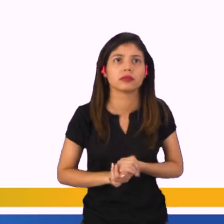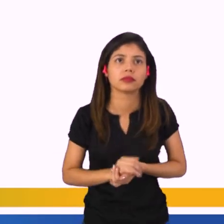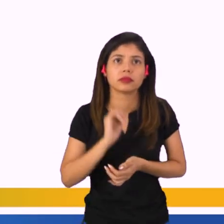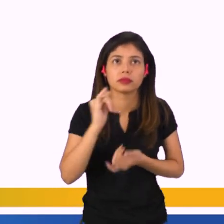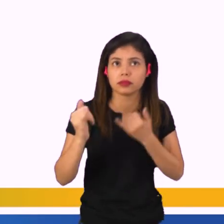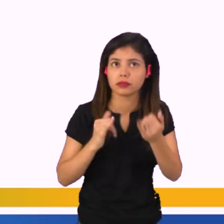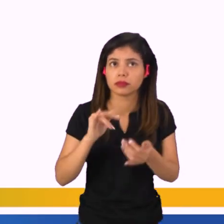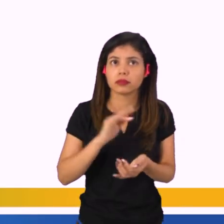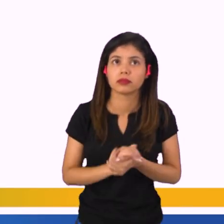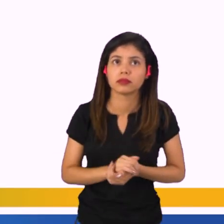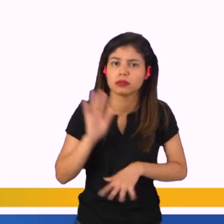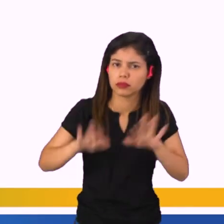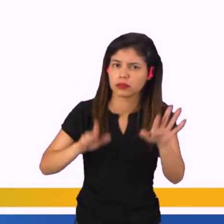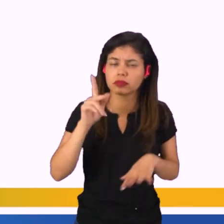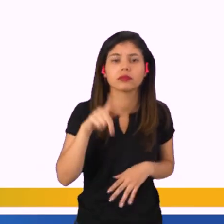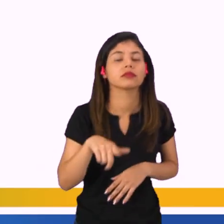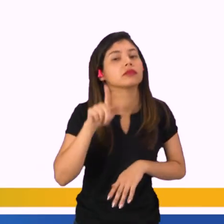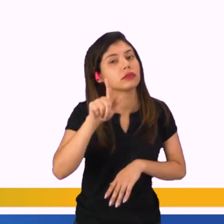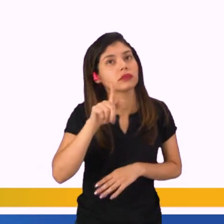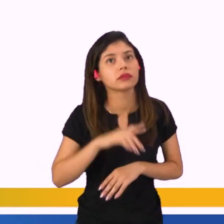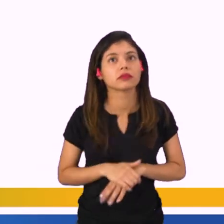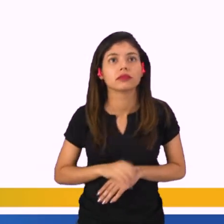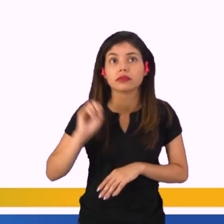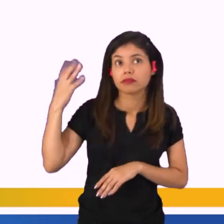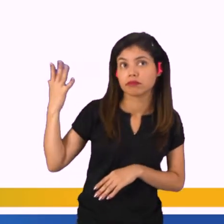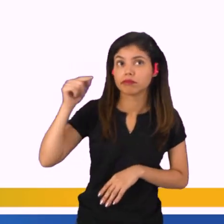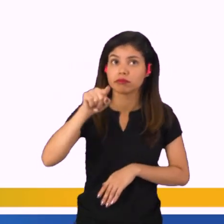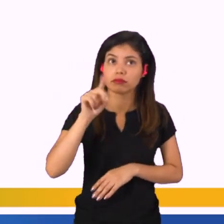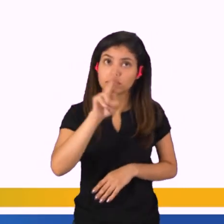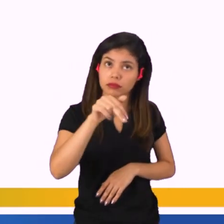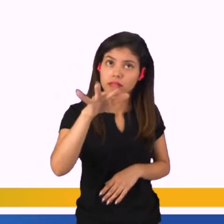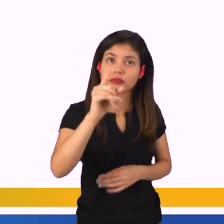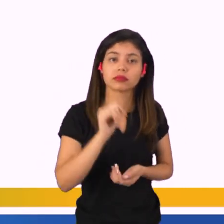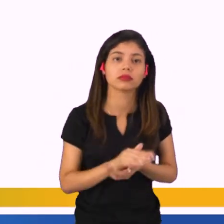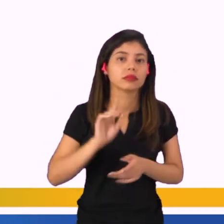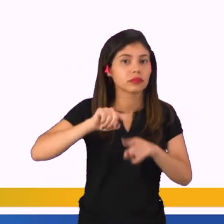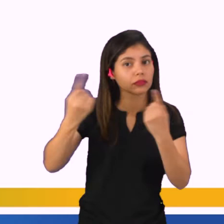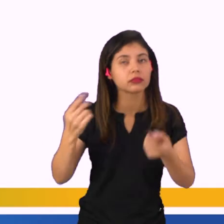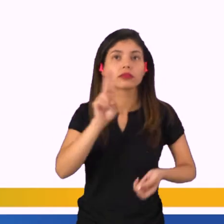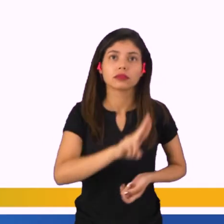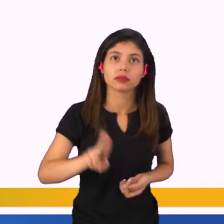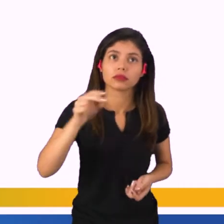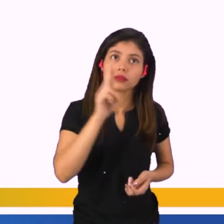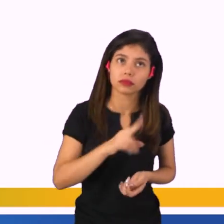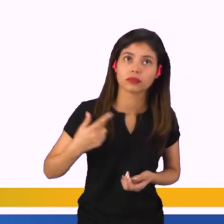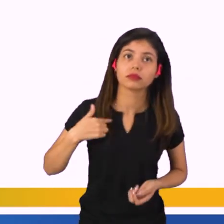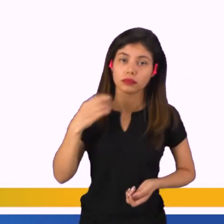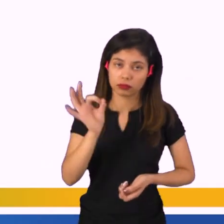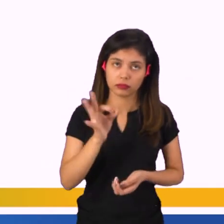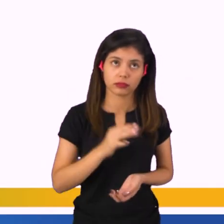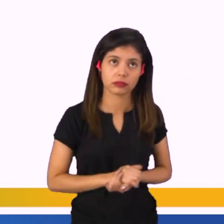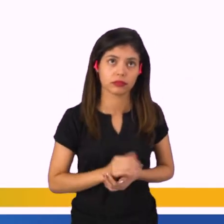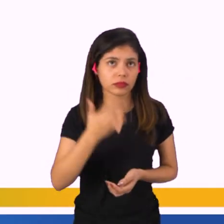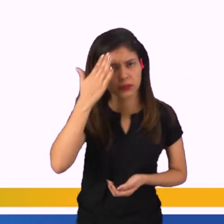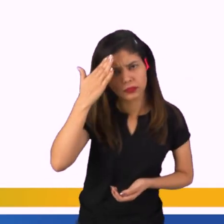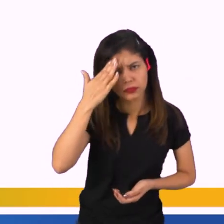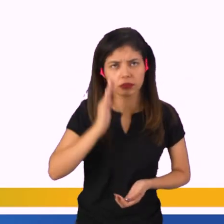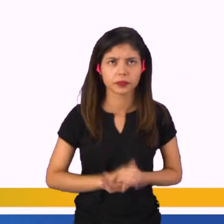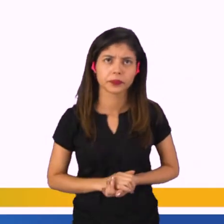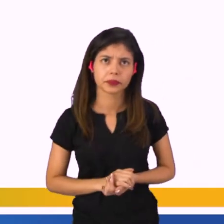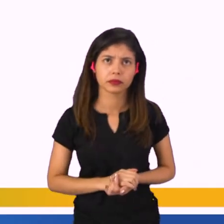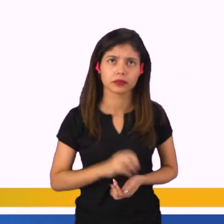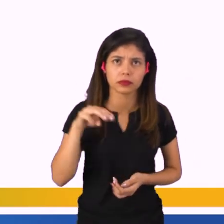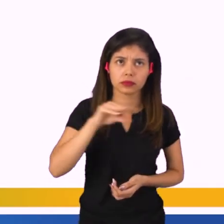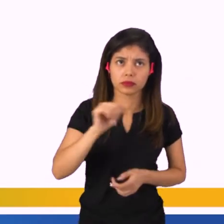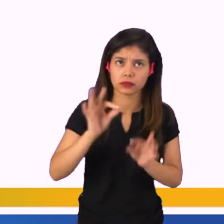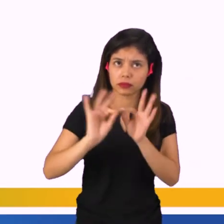né, informada geralmente em gramas, que nesse caso é a unidade de massa mais adequada a se utilizar, certo? Então